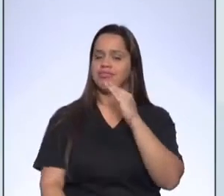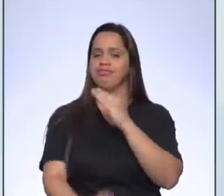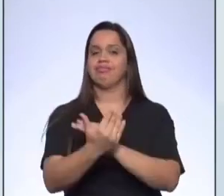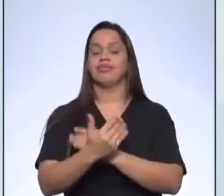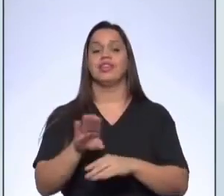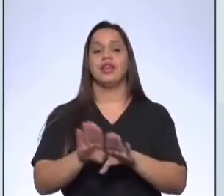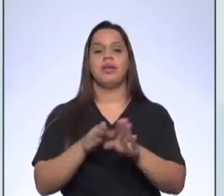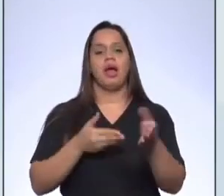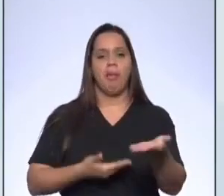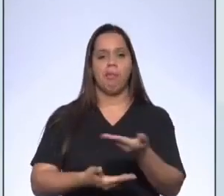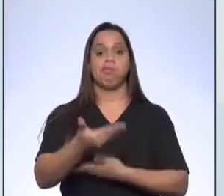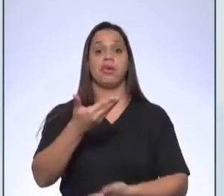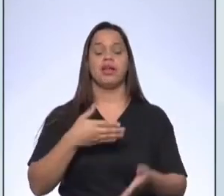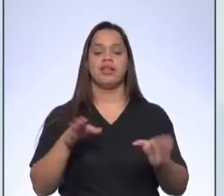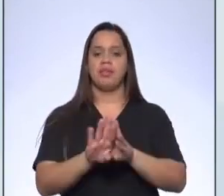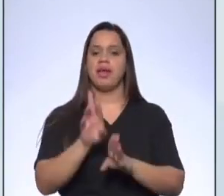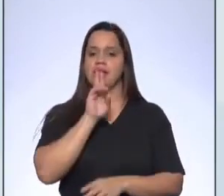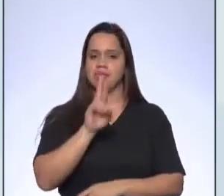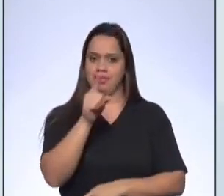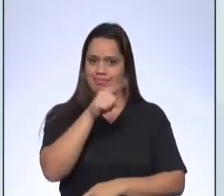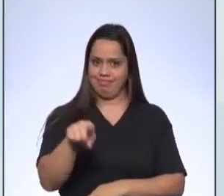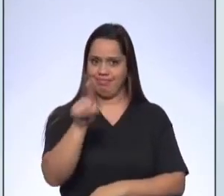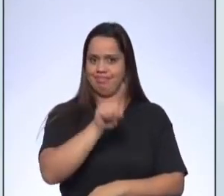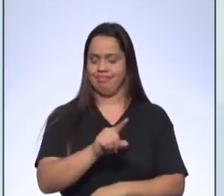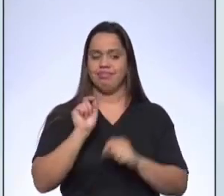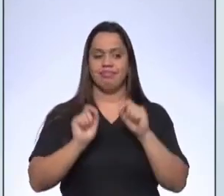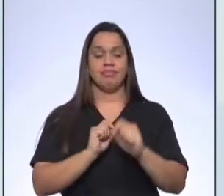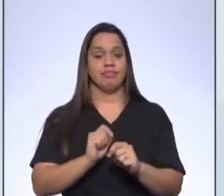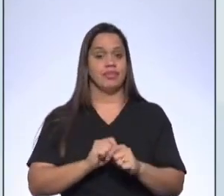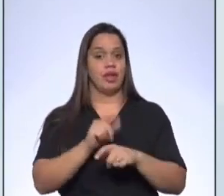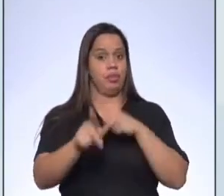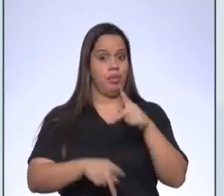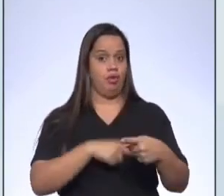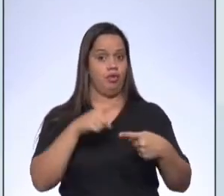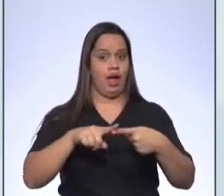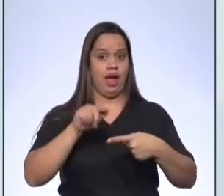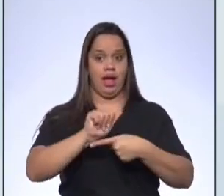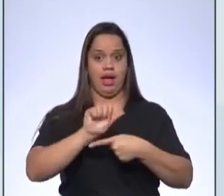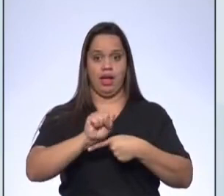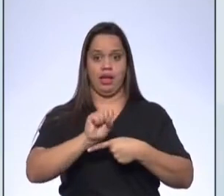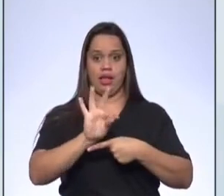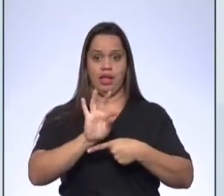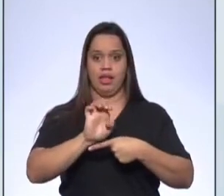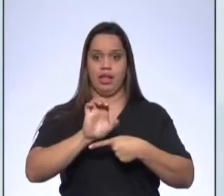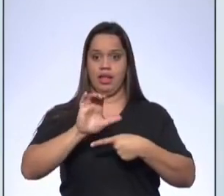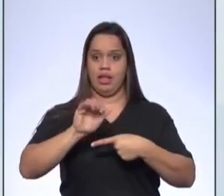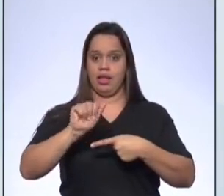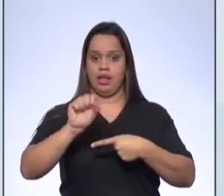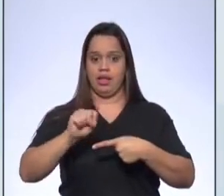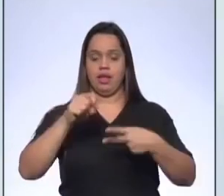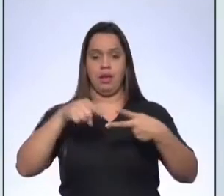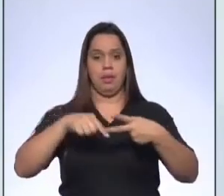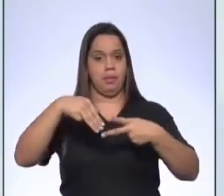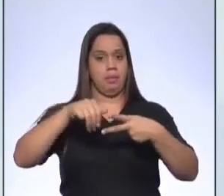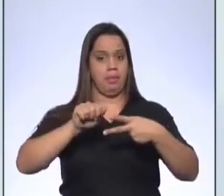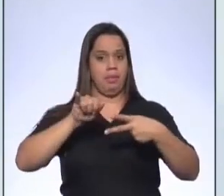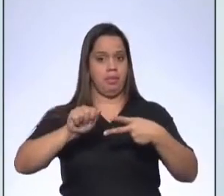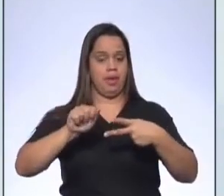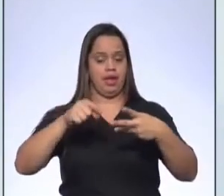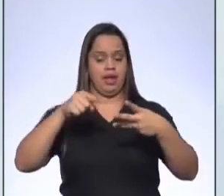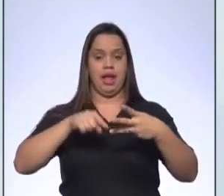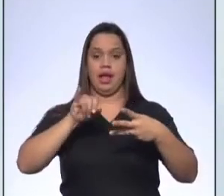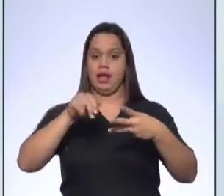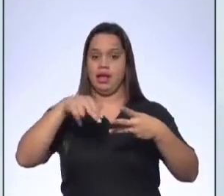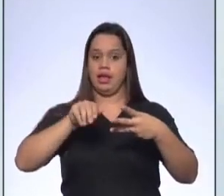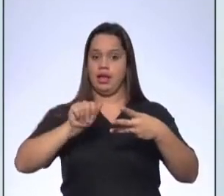e compartilhar as suas respostas. Esses povos eram os astecas, os maias e os